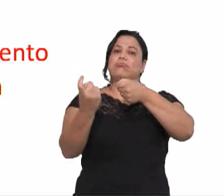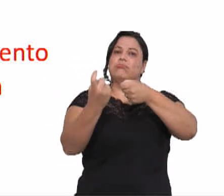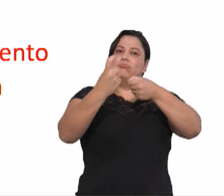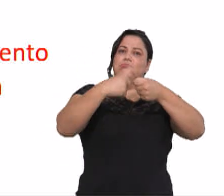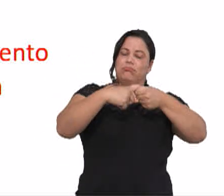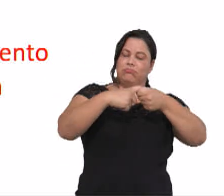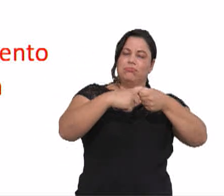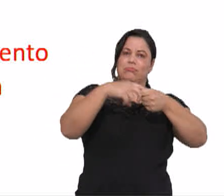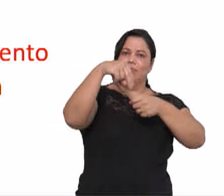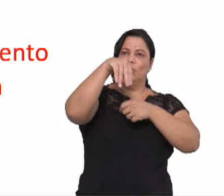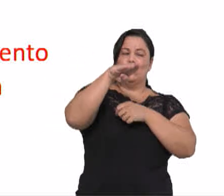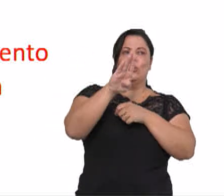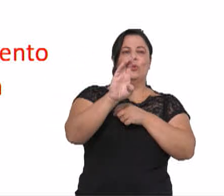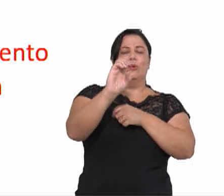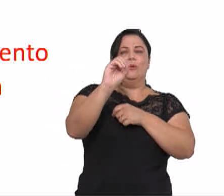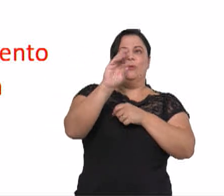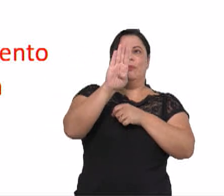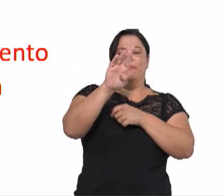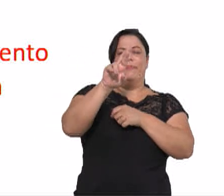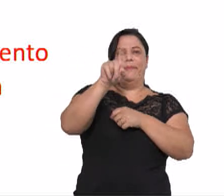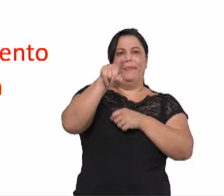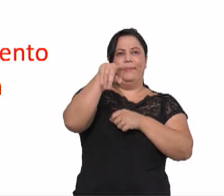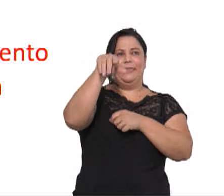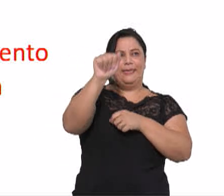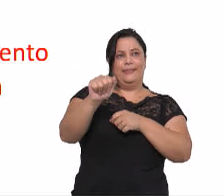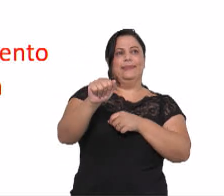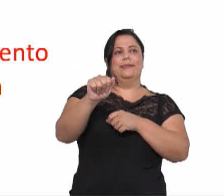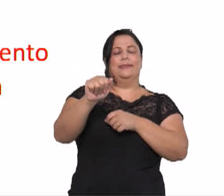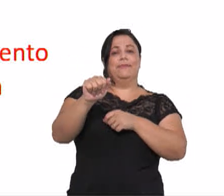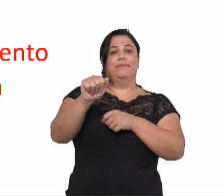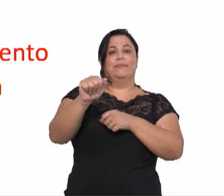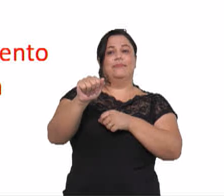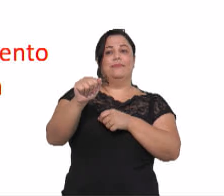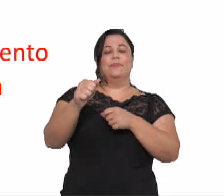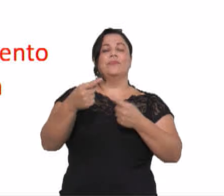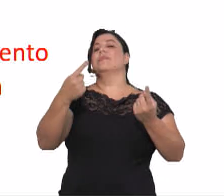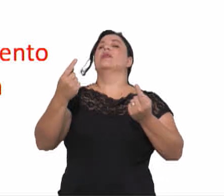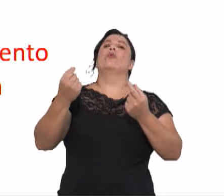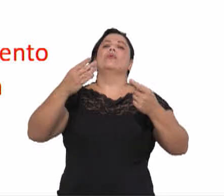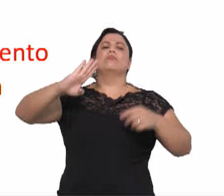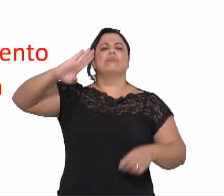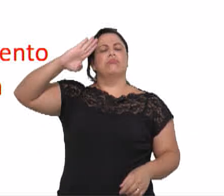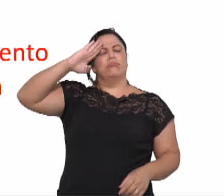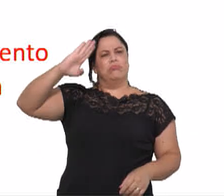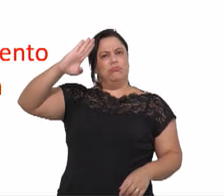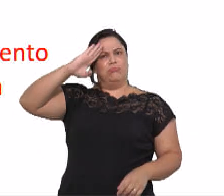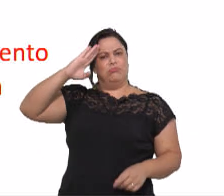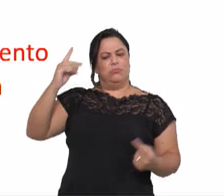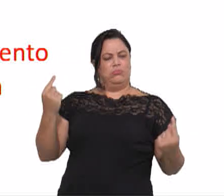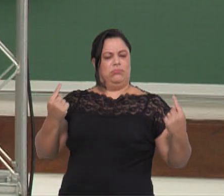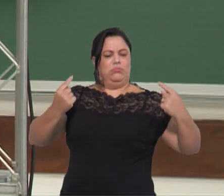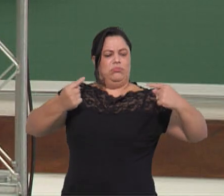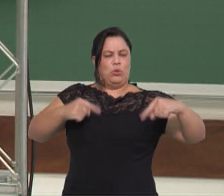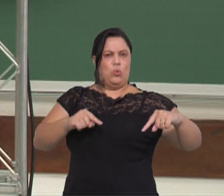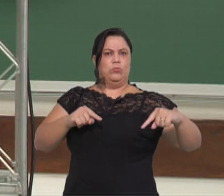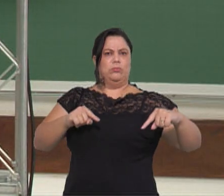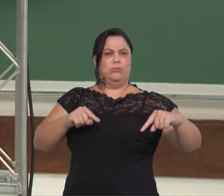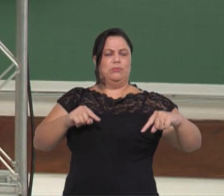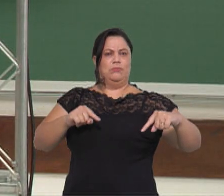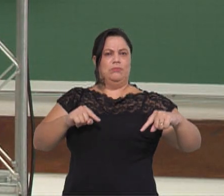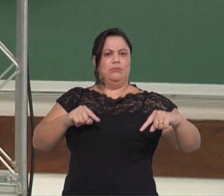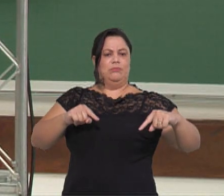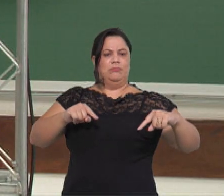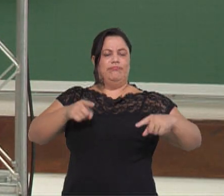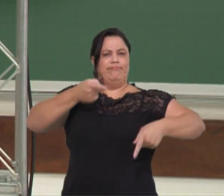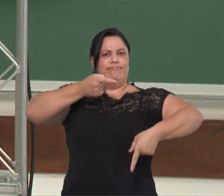formação de um exército contra, tracinho, hífen, revolucionário. Quando ele